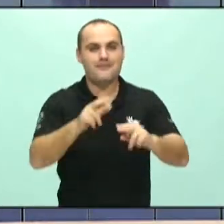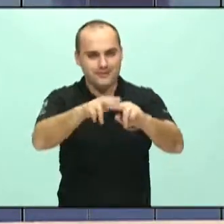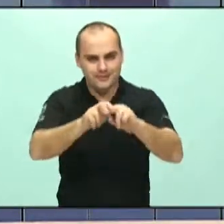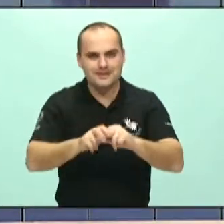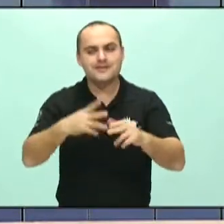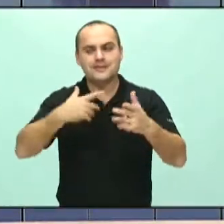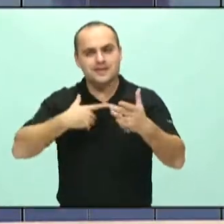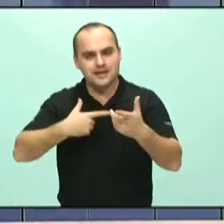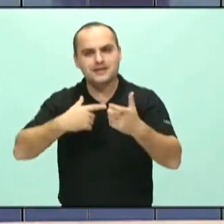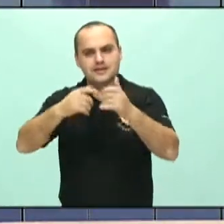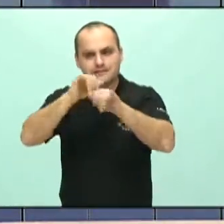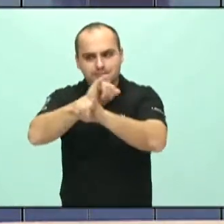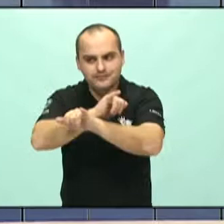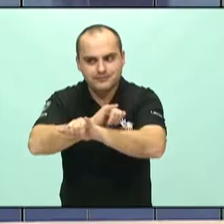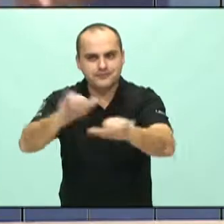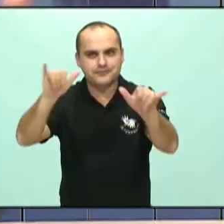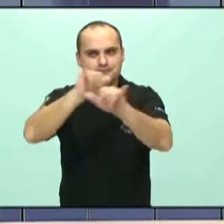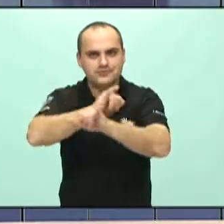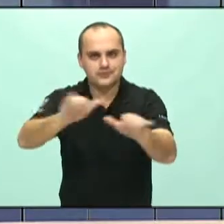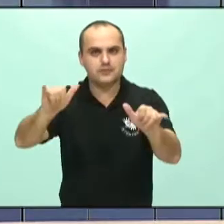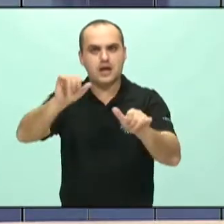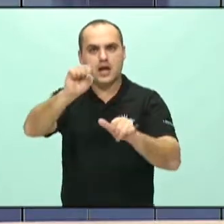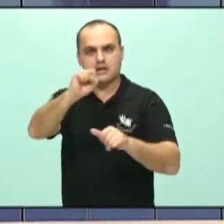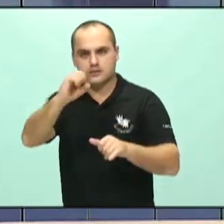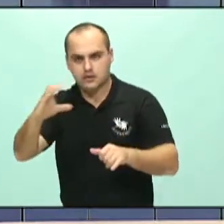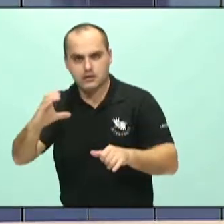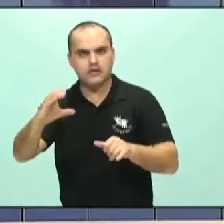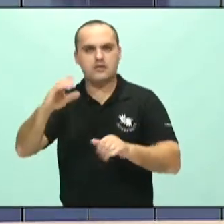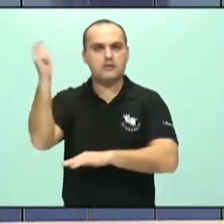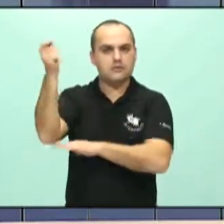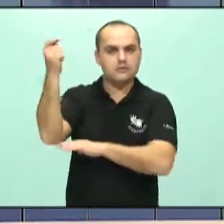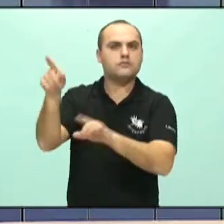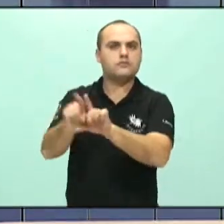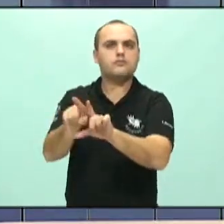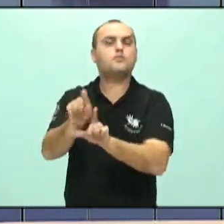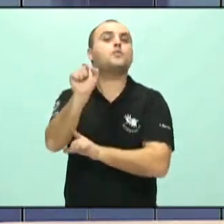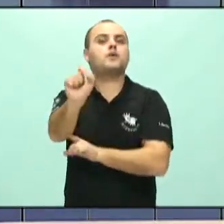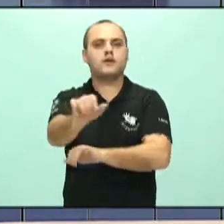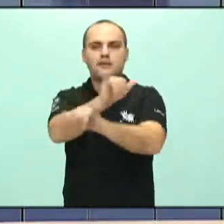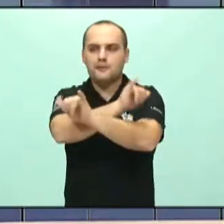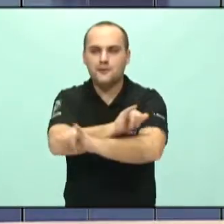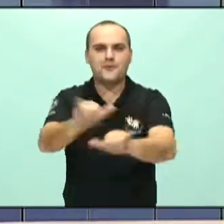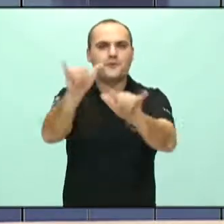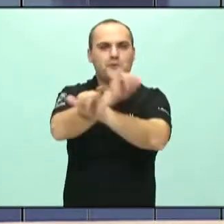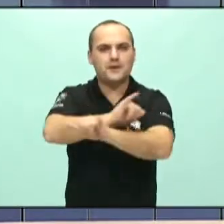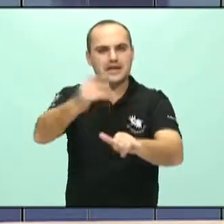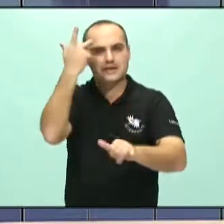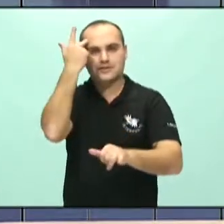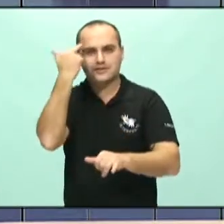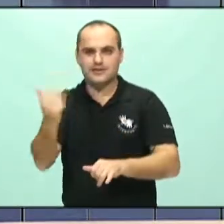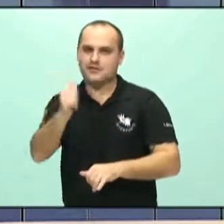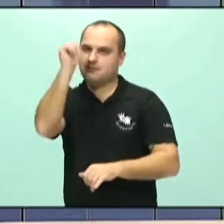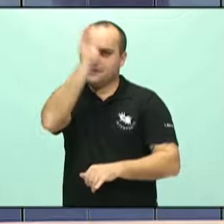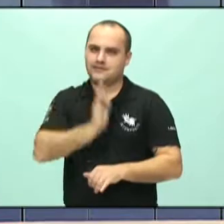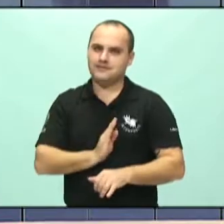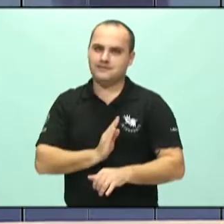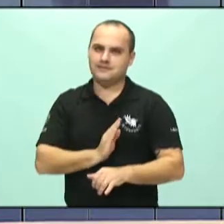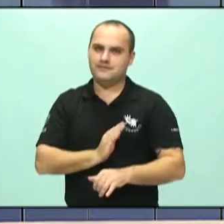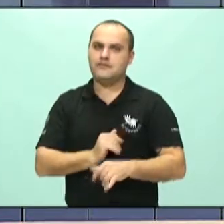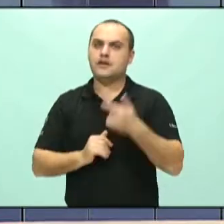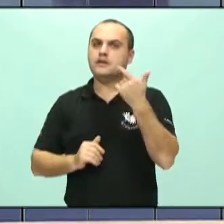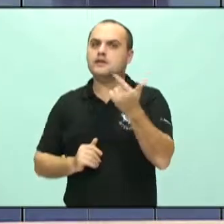aí diretamente de toda Santa Catarina, levando para o Rio Grande do Sul também, que é informar a história do Brasil de uma